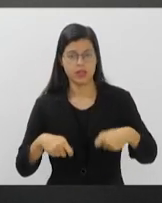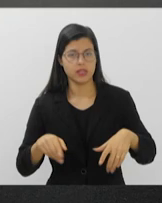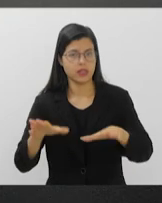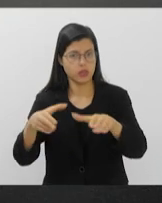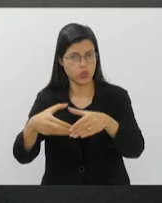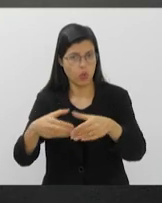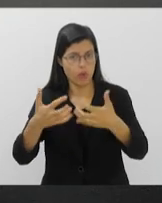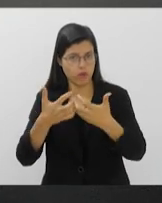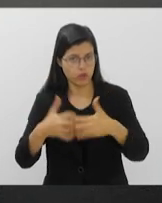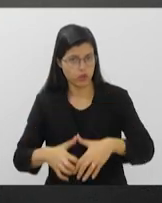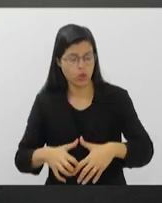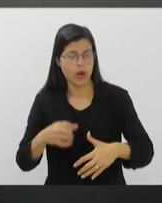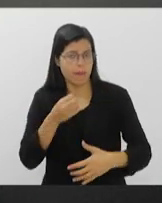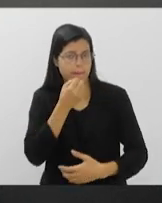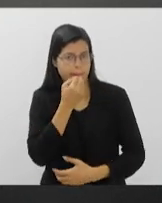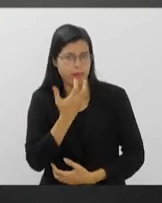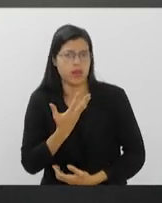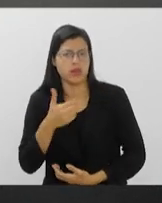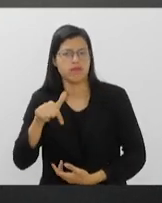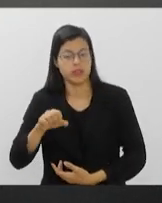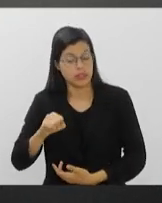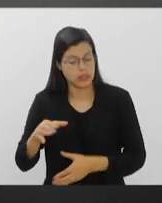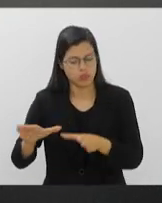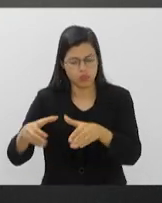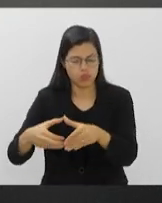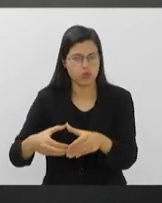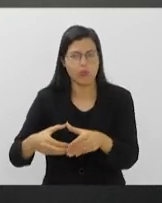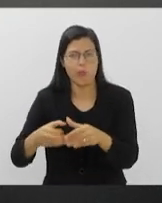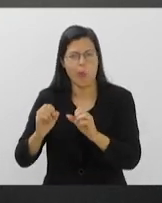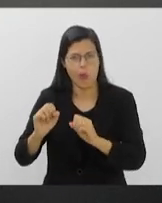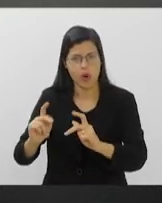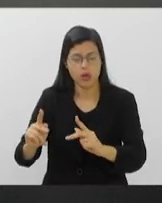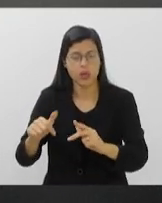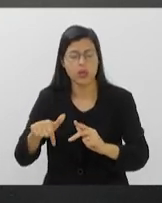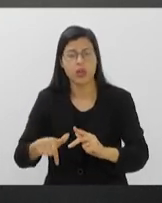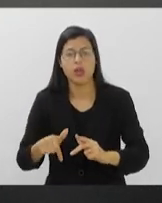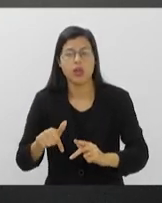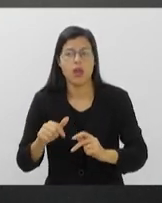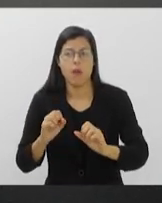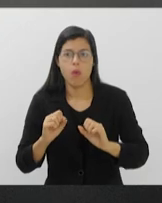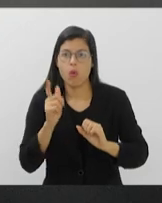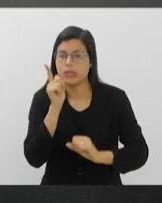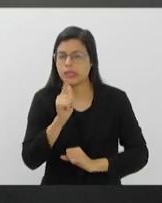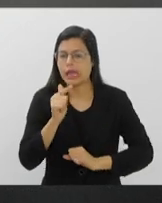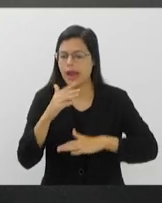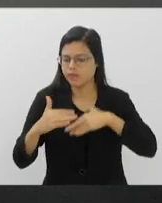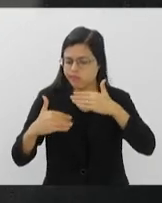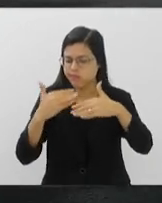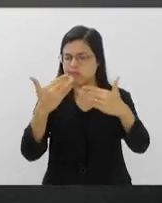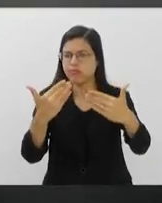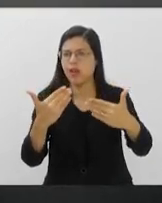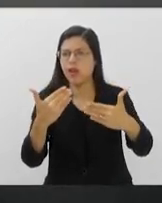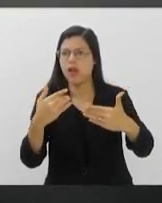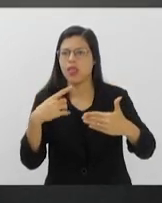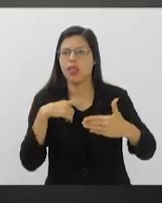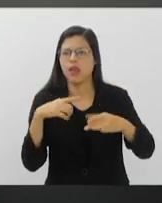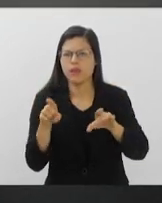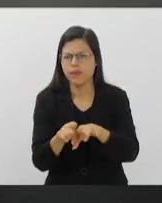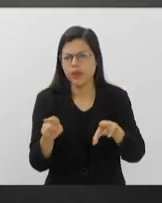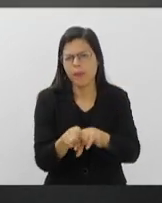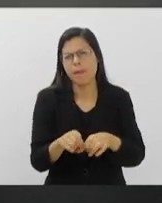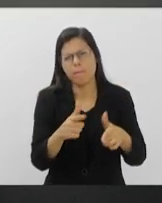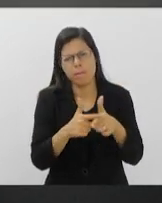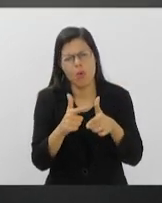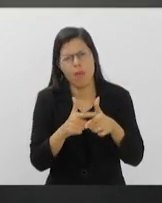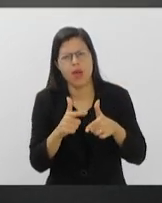funcione bem porque essa rede funcionando bem a gente pode adiantar eu não estou dizendo aqui que não há mazelas de poder judiciário que